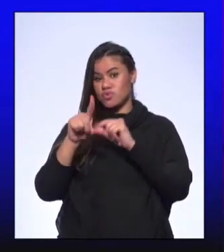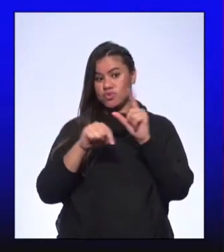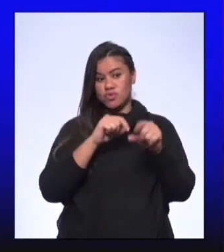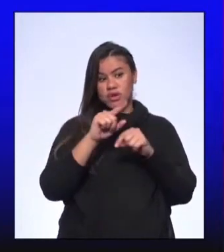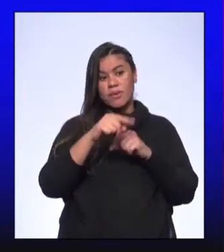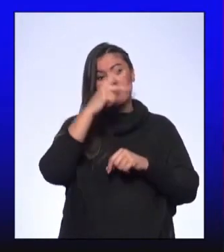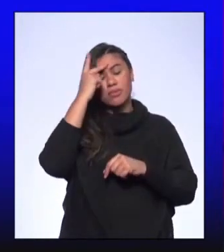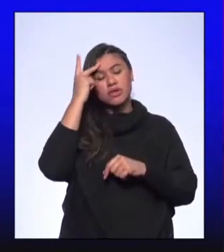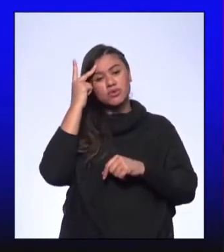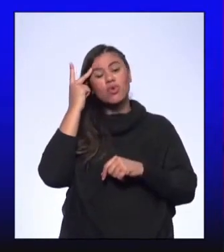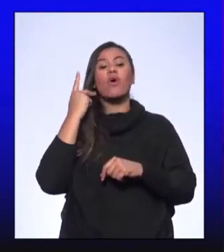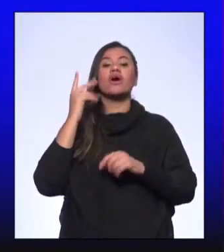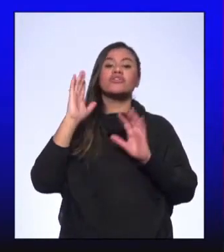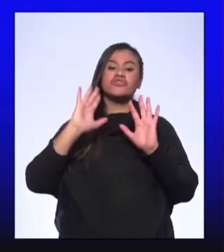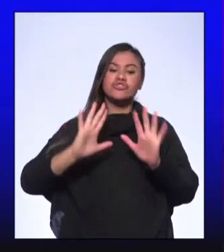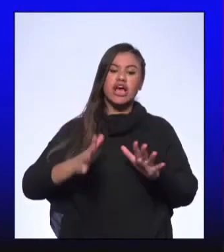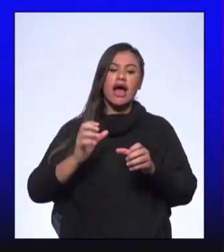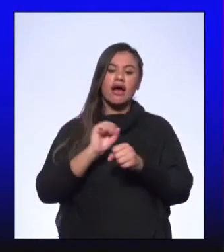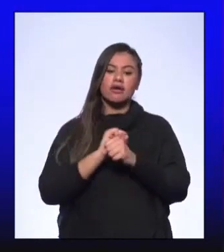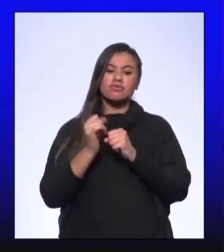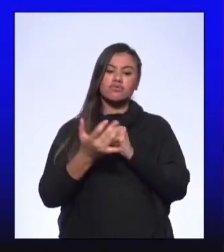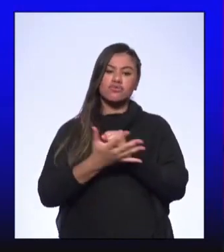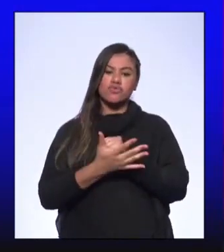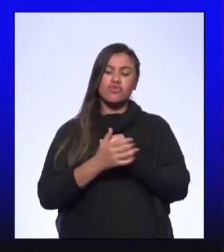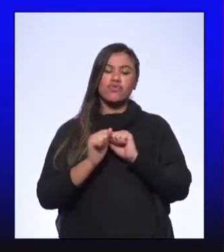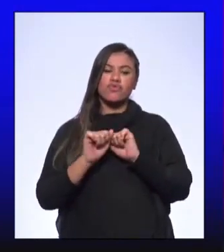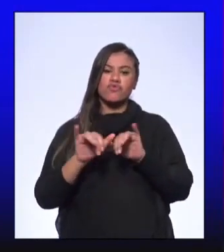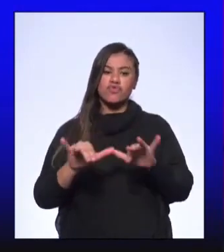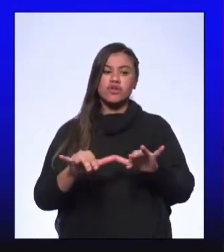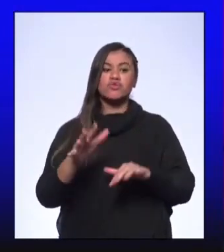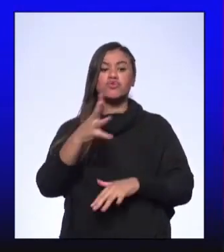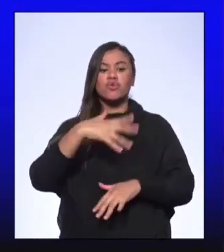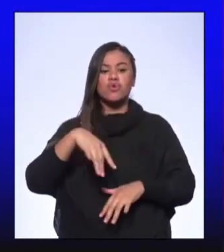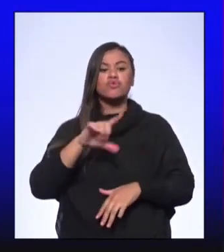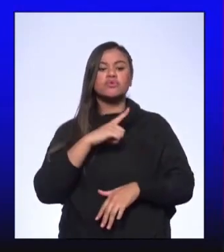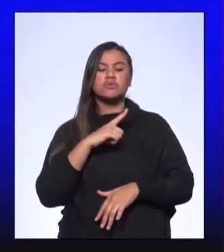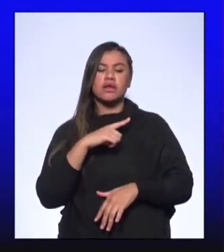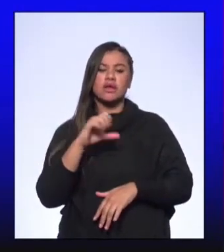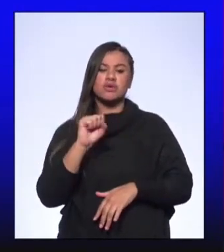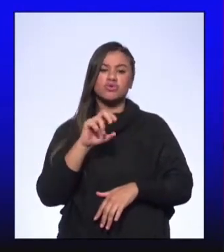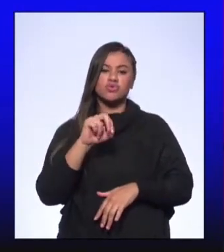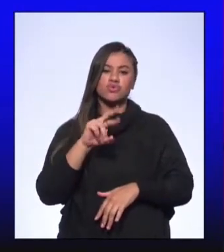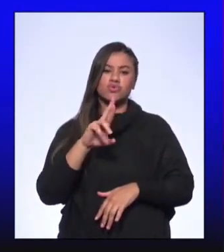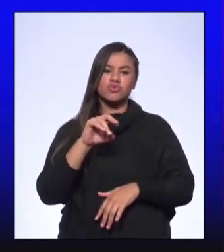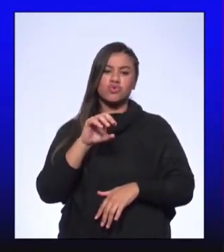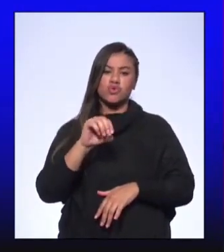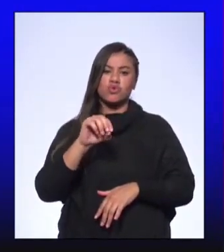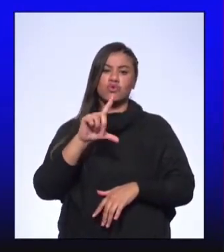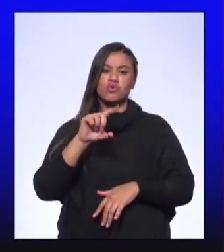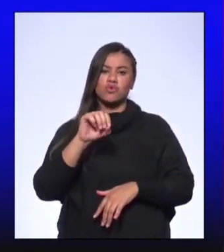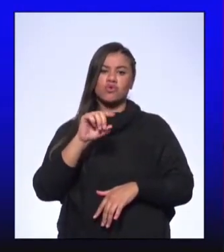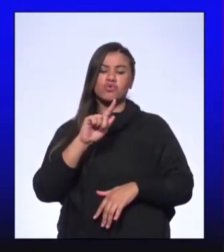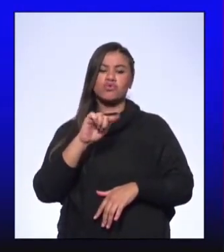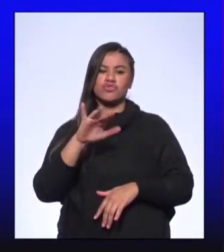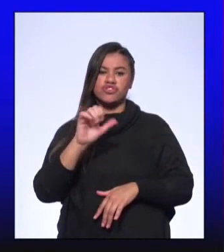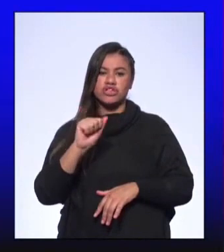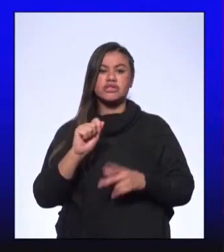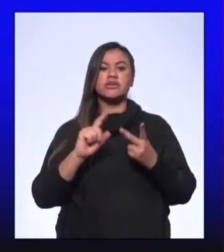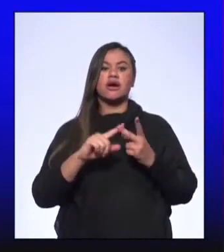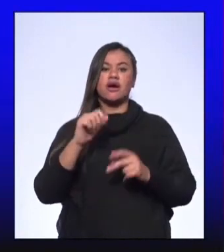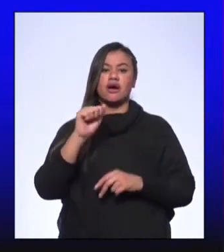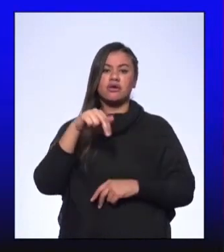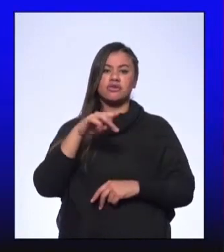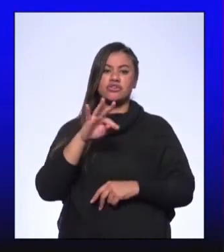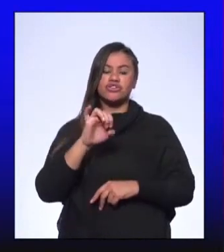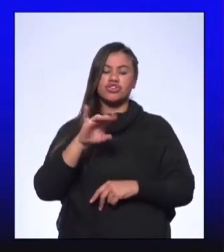casos índices, todos desenvolveram sorologia, todos desenvolveram anticorpos e desenvolveram o que a gente chama de resposta